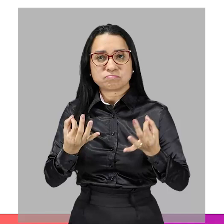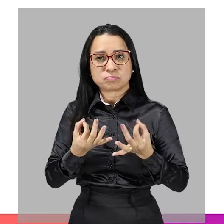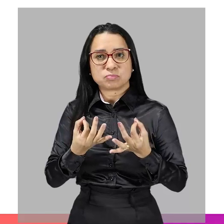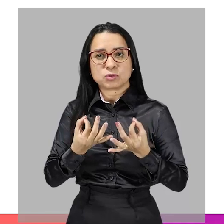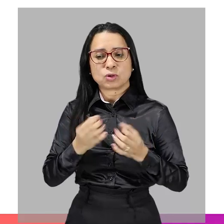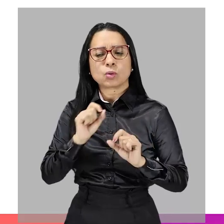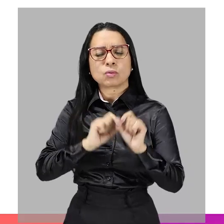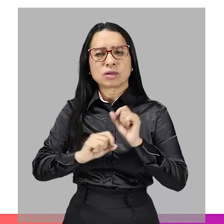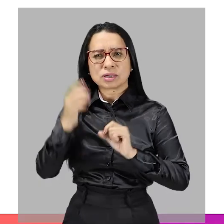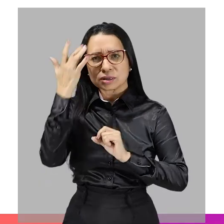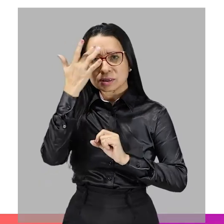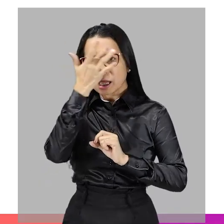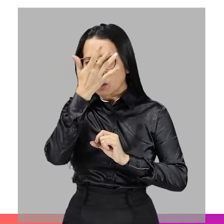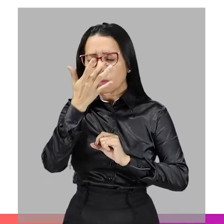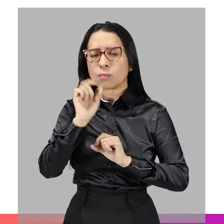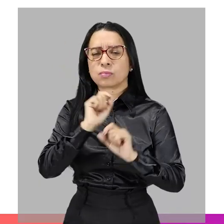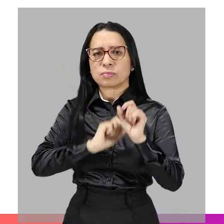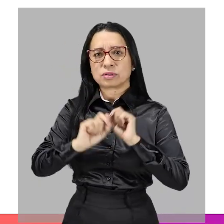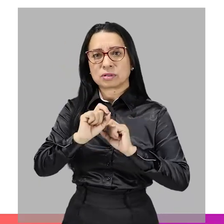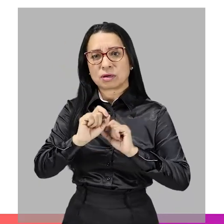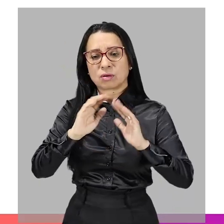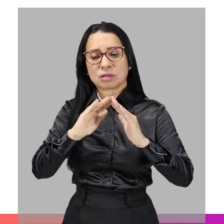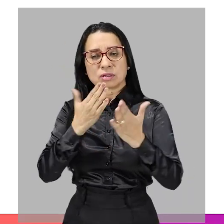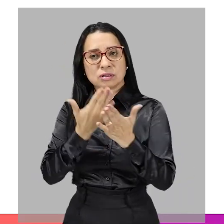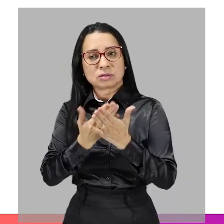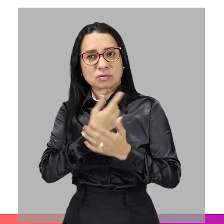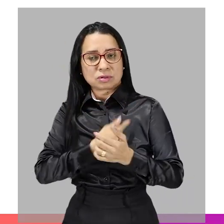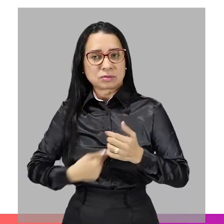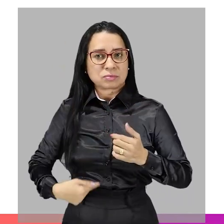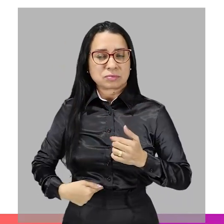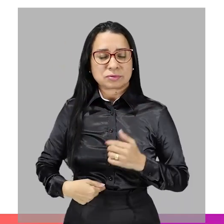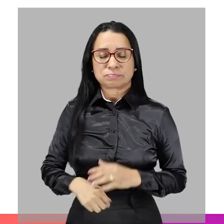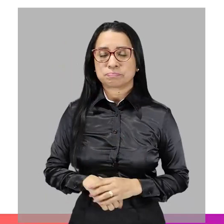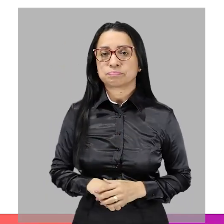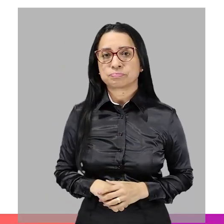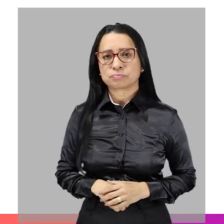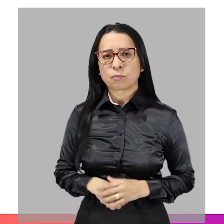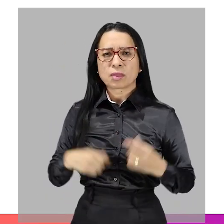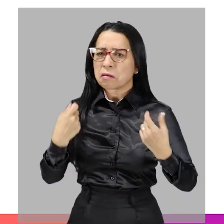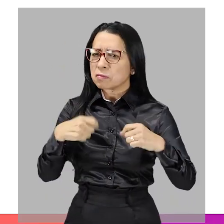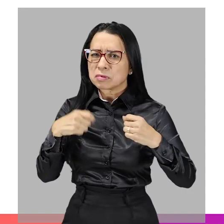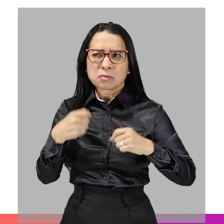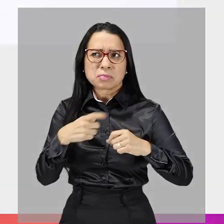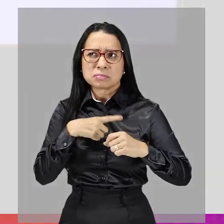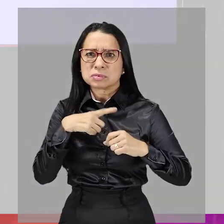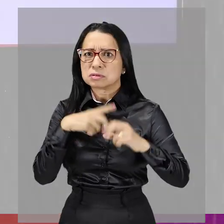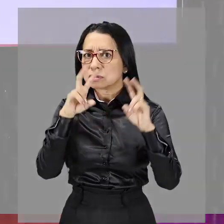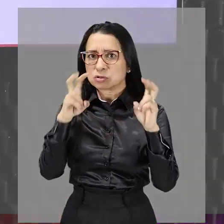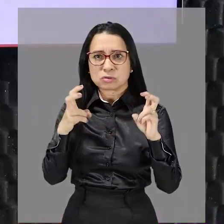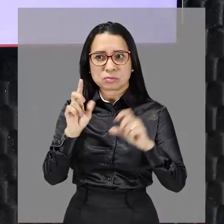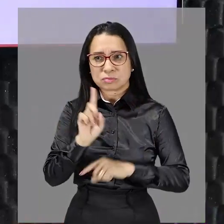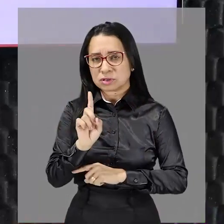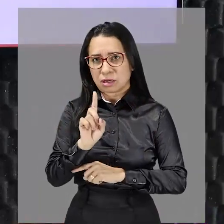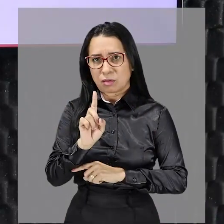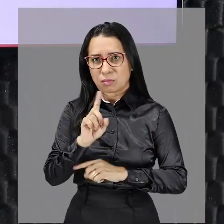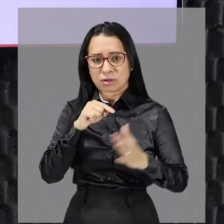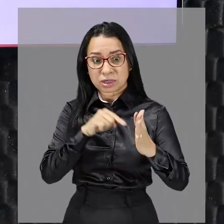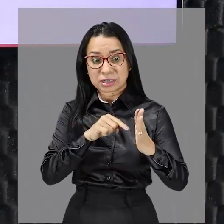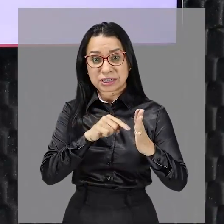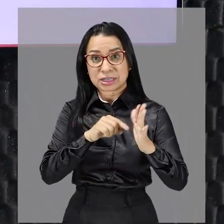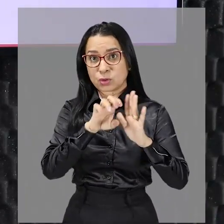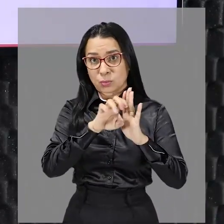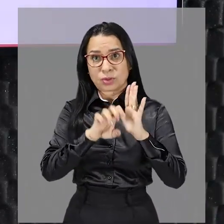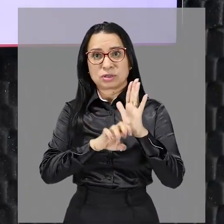escolas públicas. Não é necessário colocar um título, isso está lá no regulamento do edital do